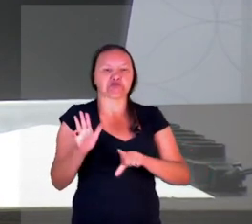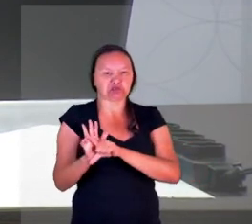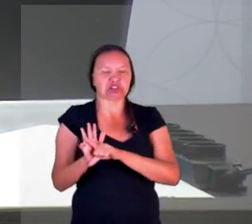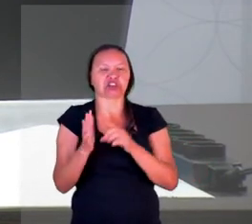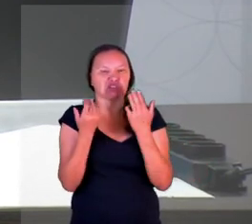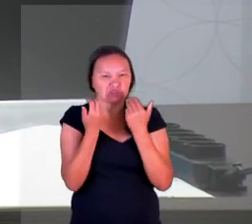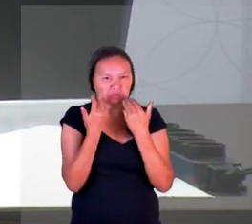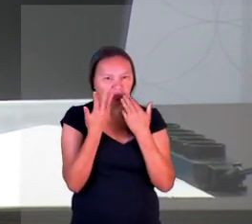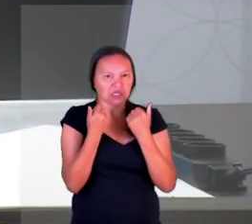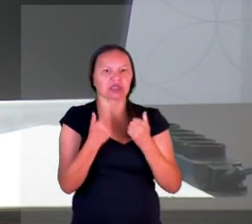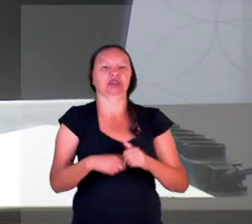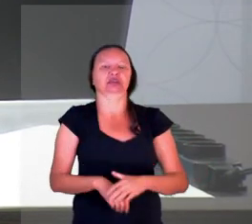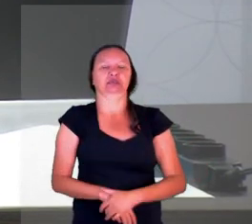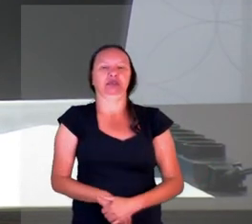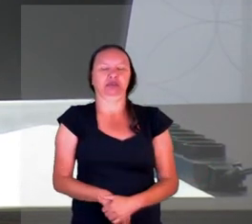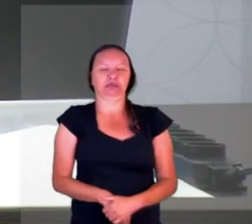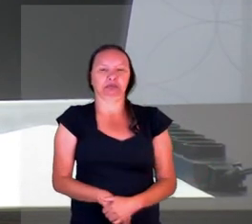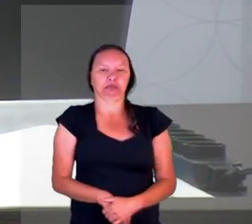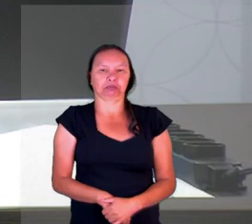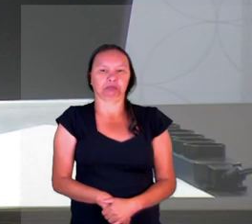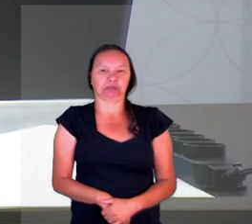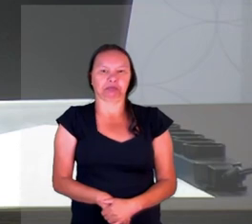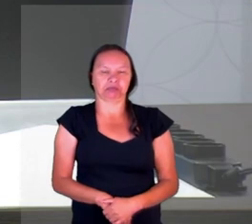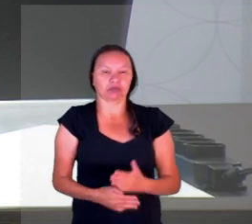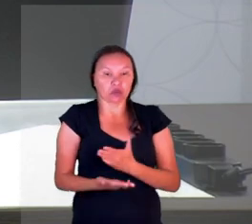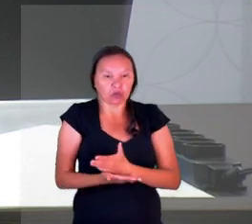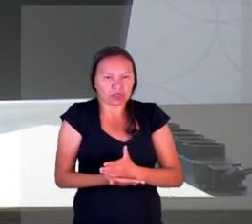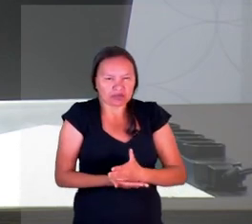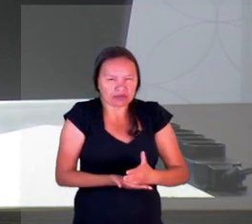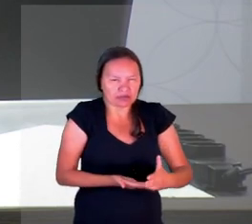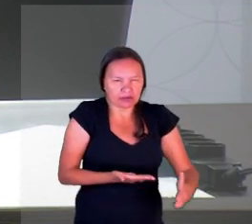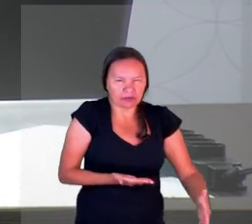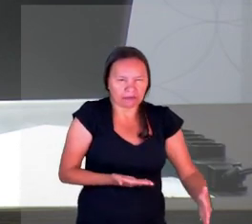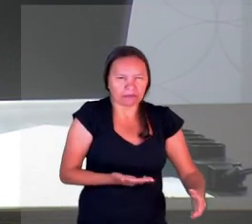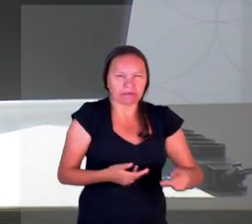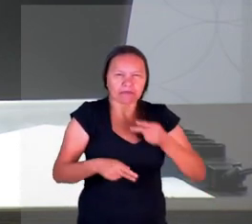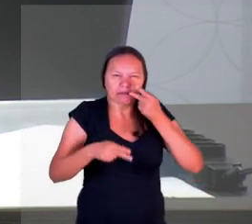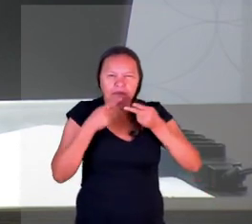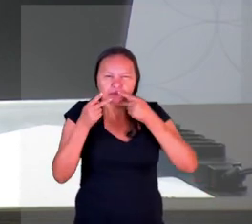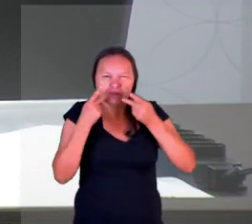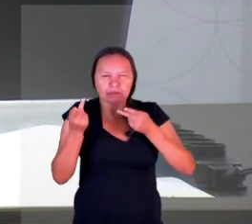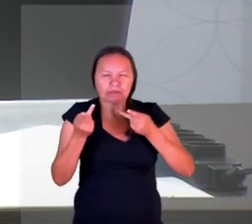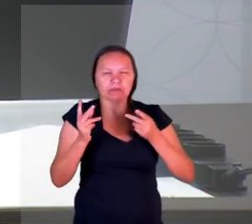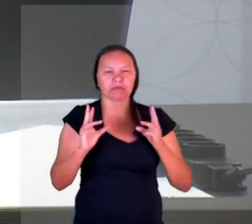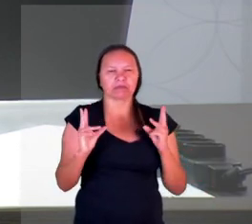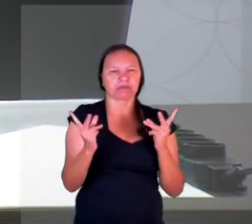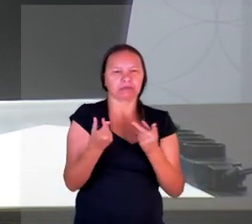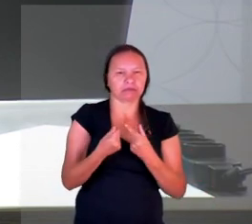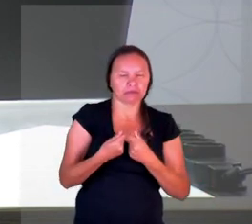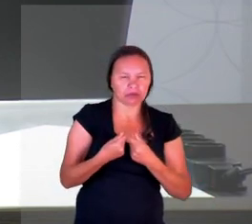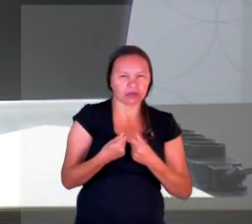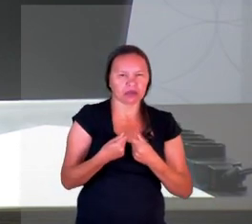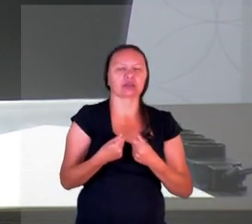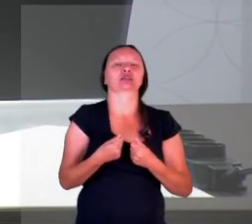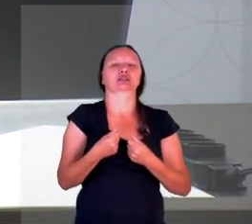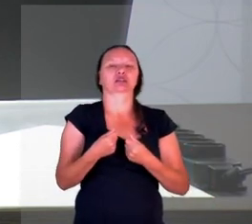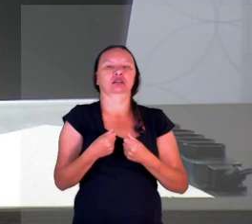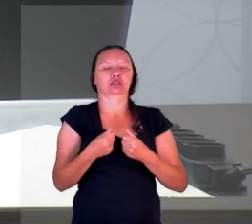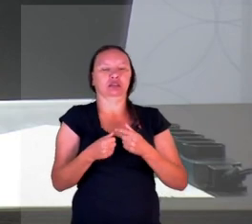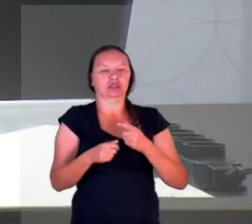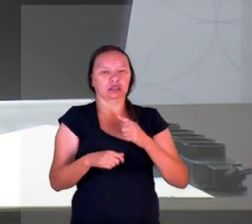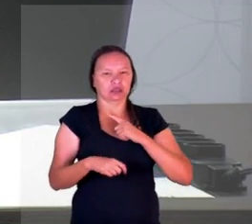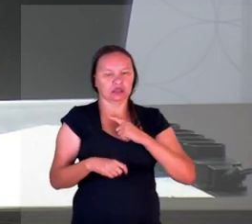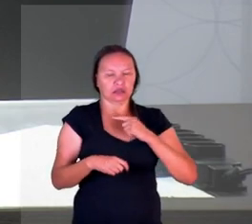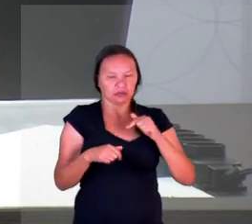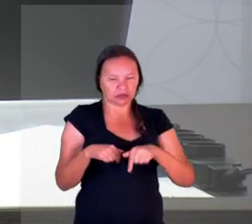eh e e começar dizer que para nós né que estamos organizados